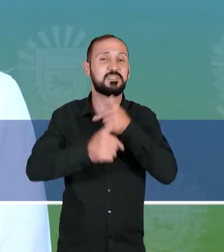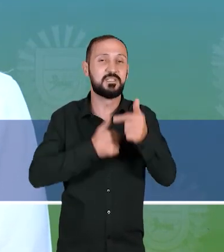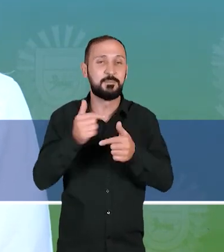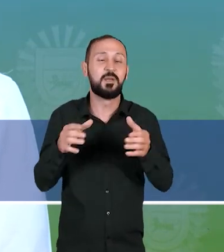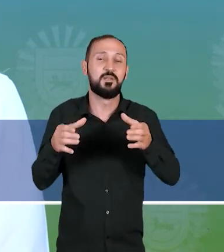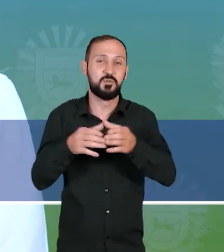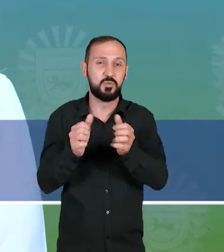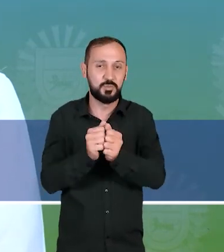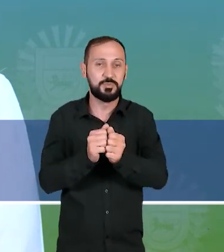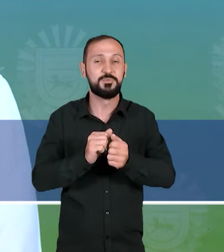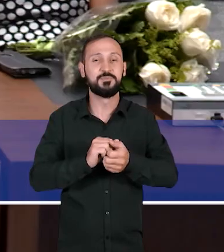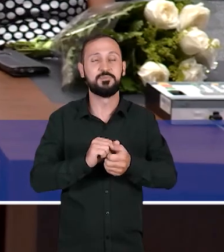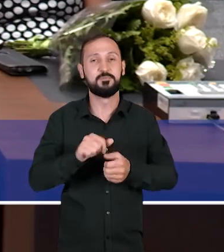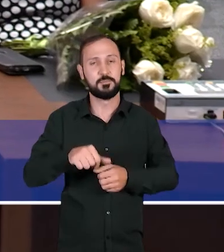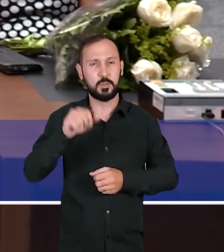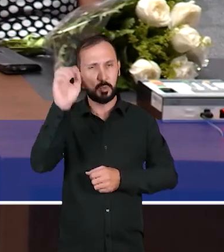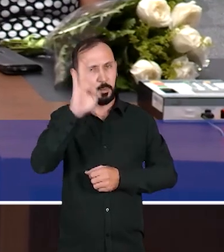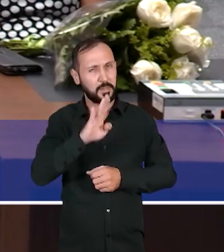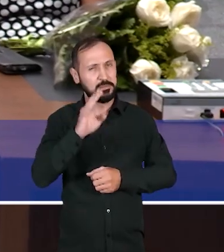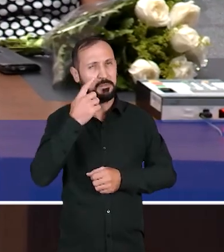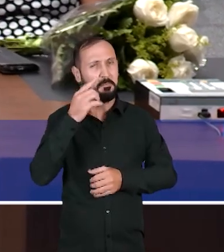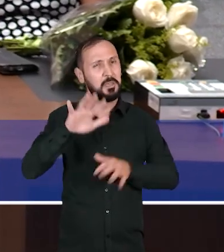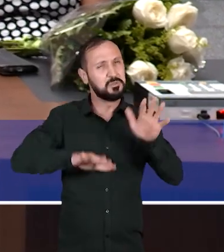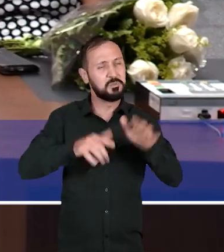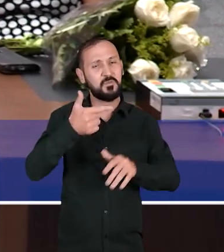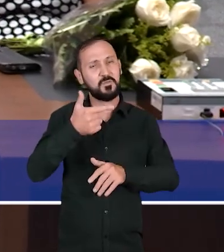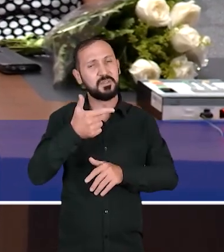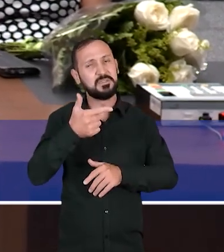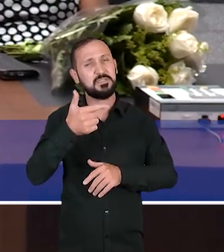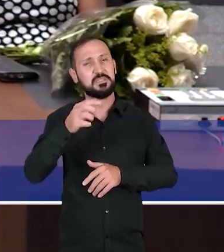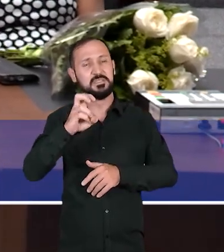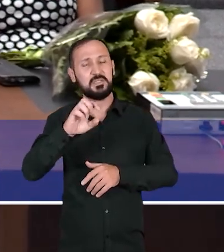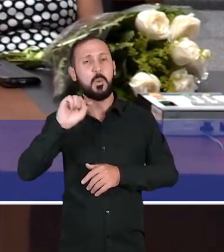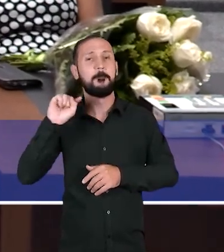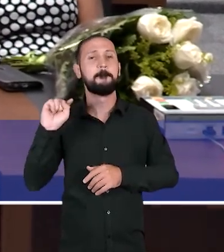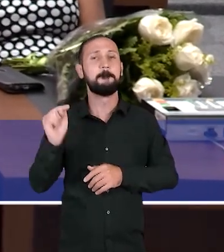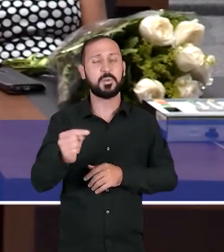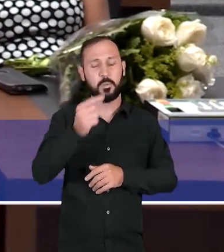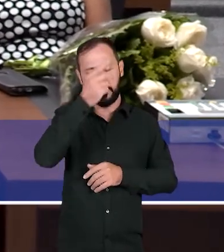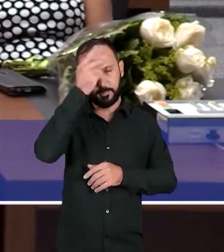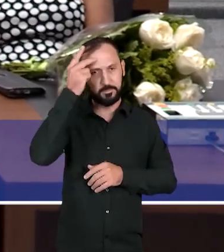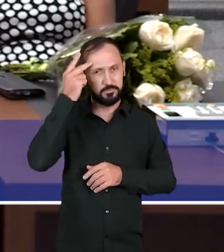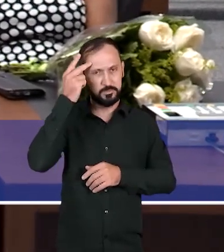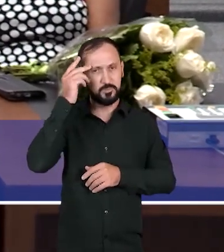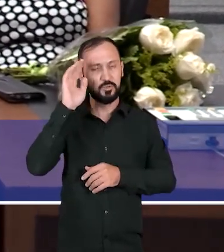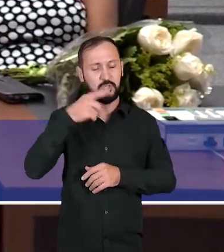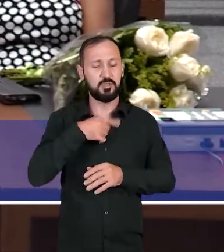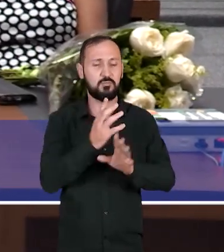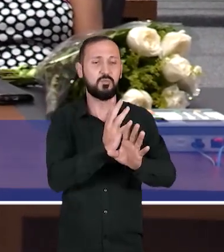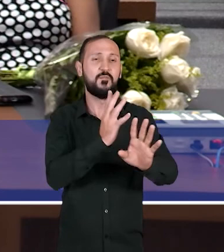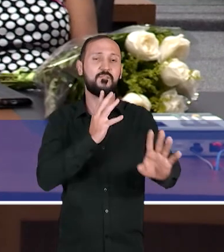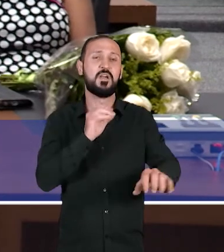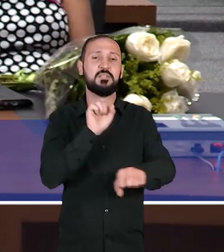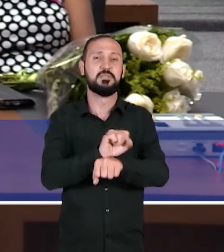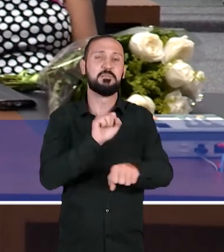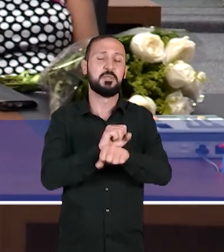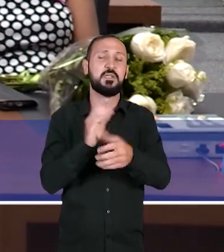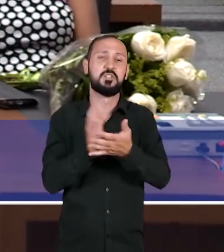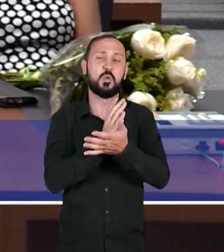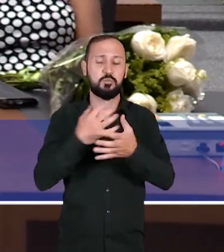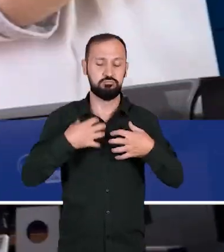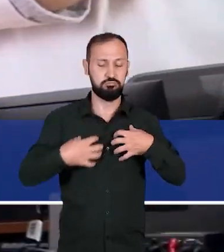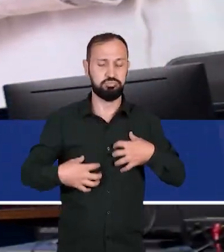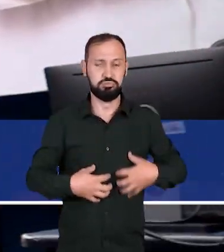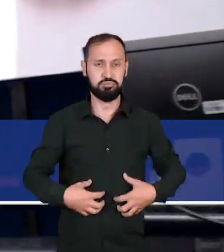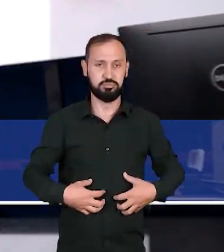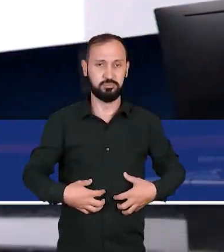que trabalha nesse processo todo. No Brasil, cerca de 25.400 pessoas estão na fila de espera de um